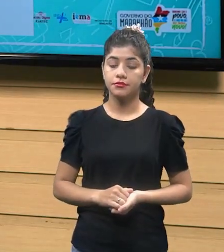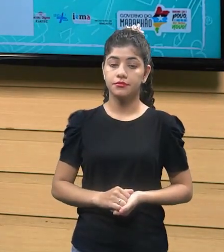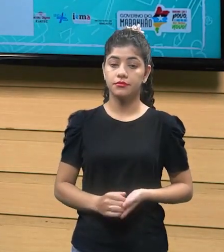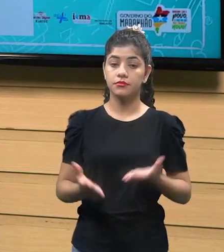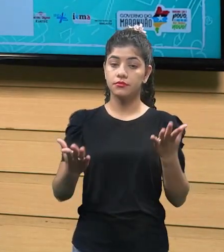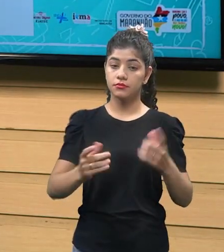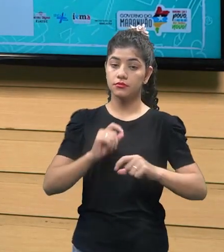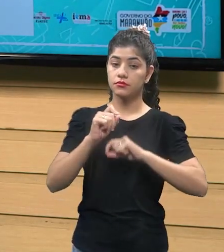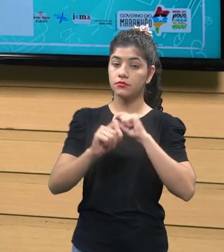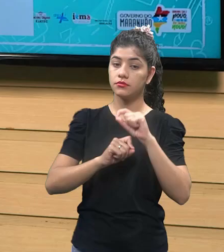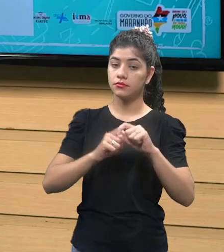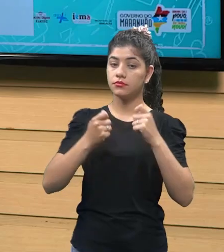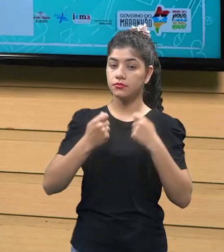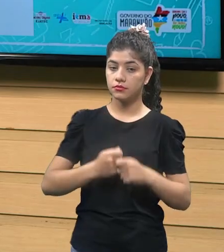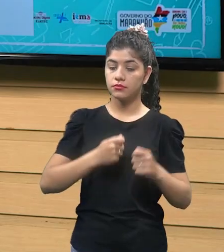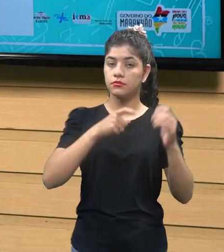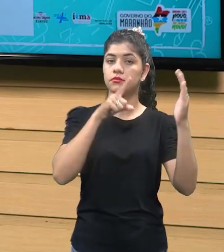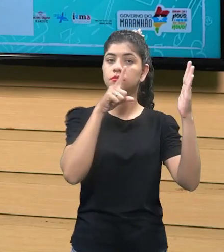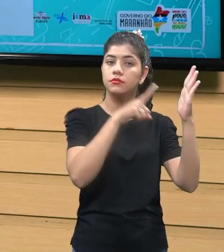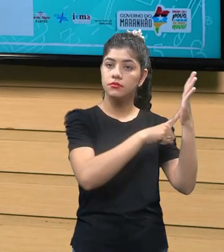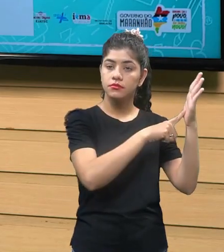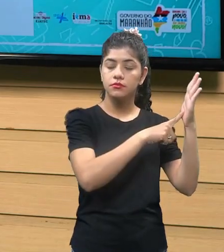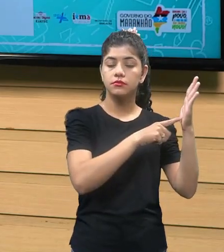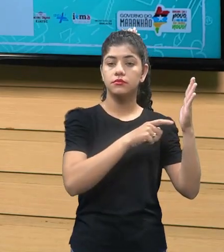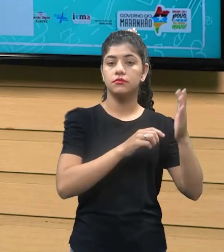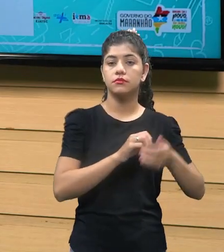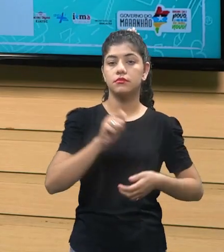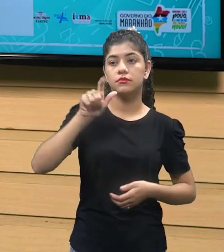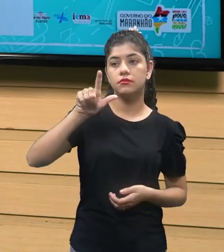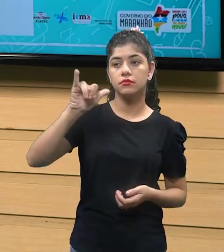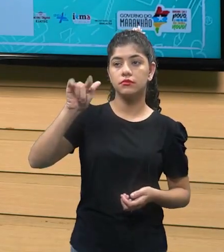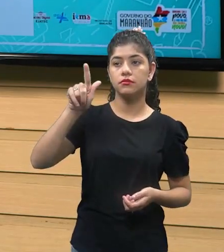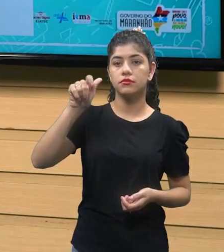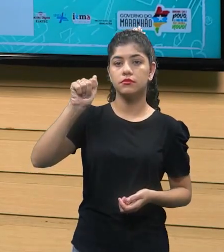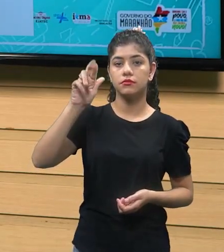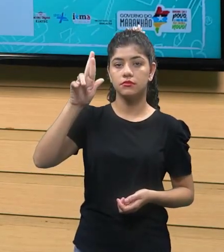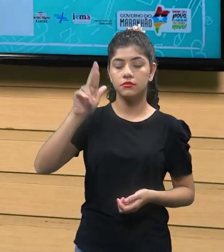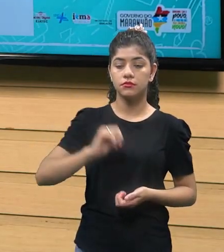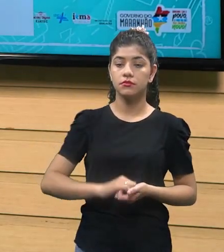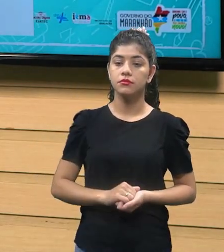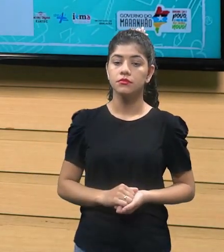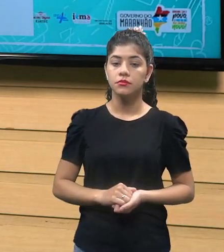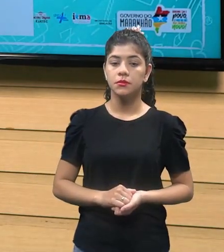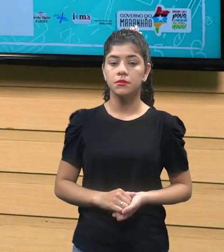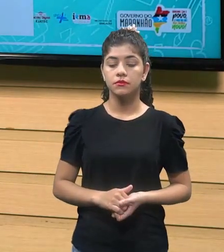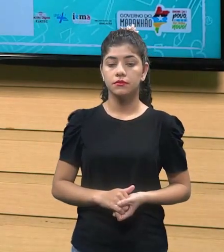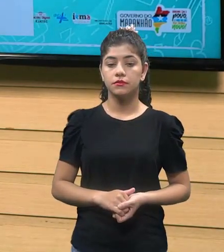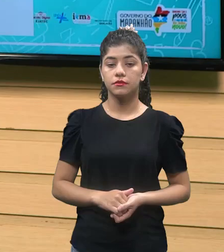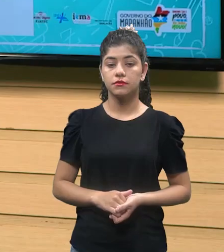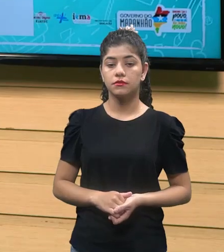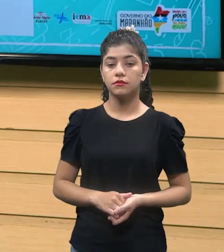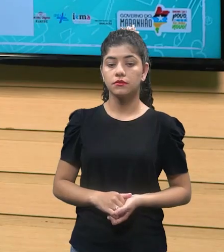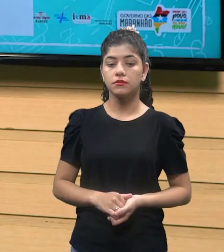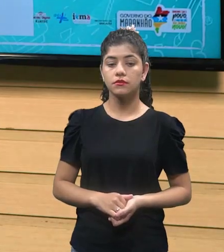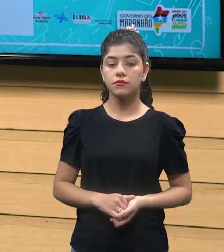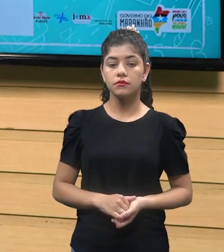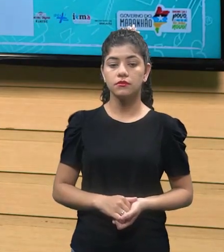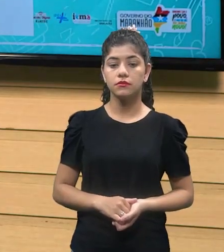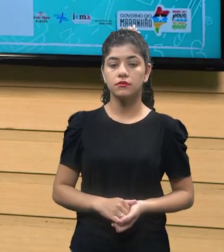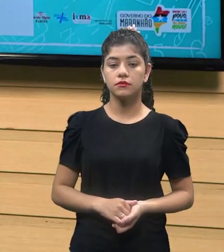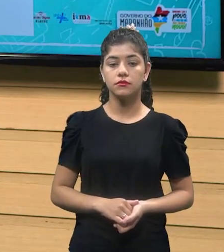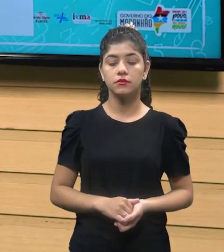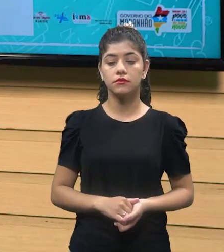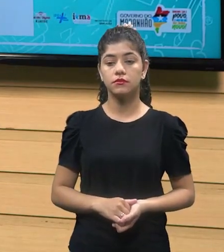e pluga, acende a lâmpada, liga o interruptor. Se não tiver plugado, então nós vamos para a